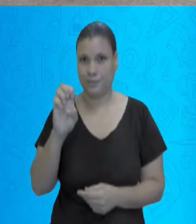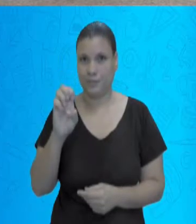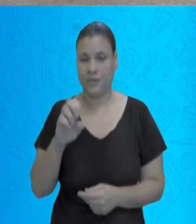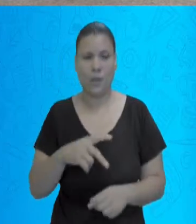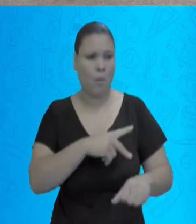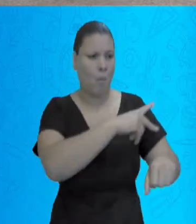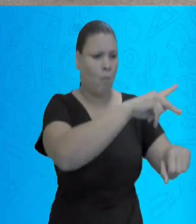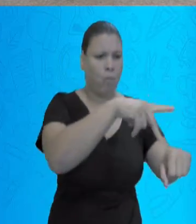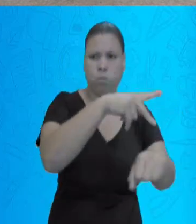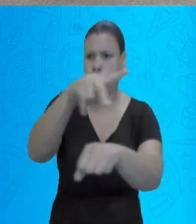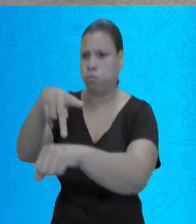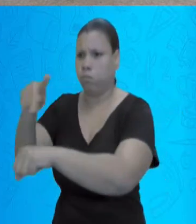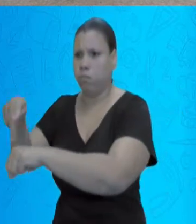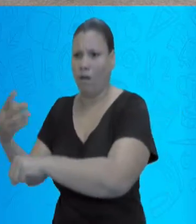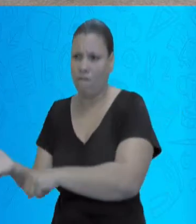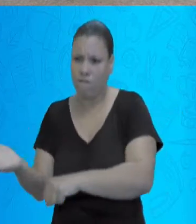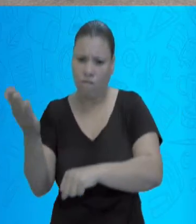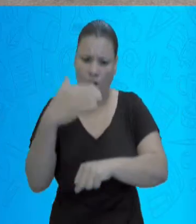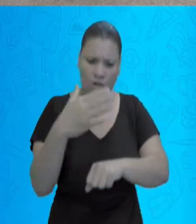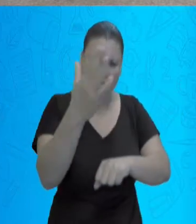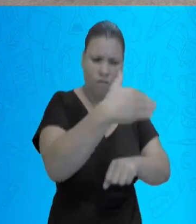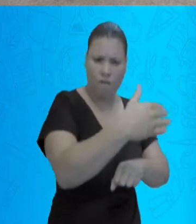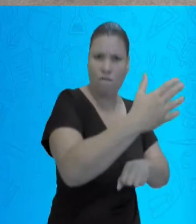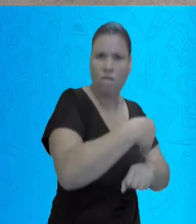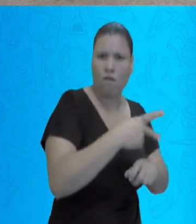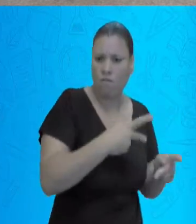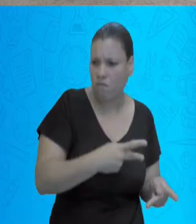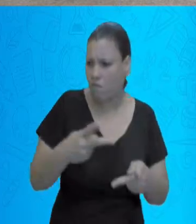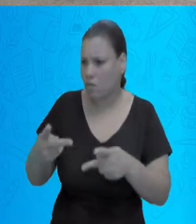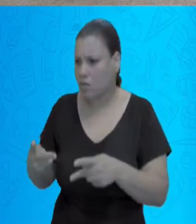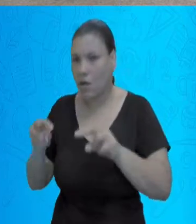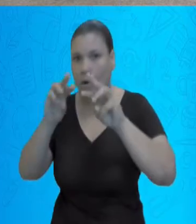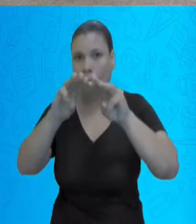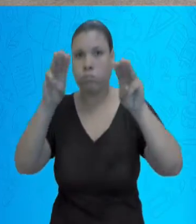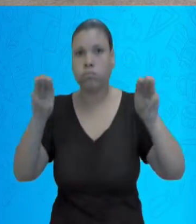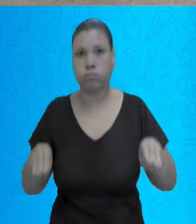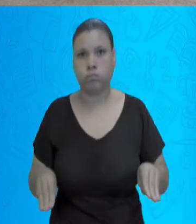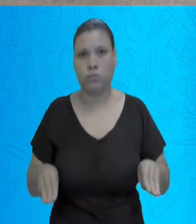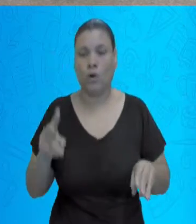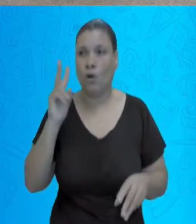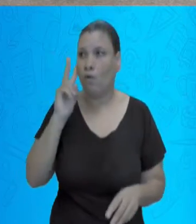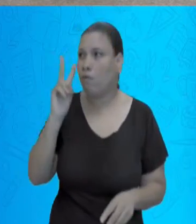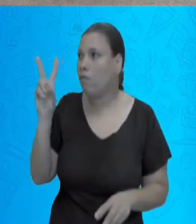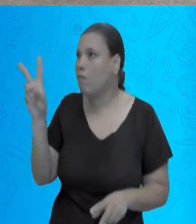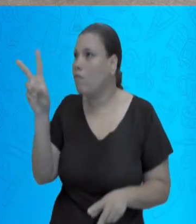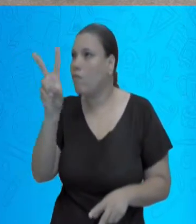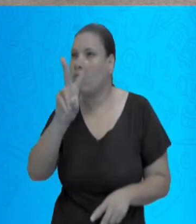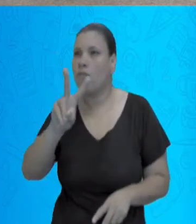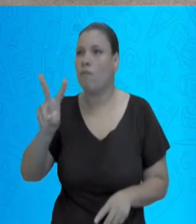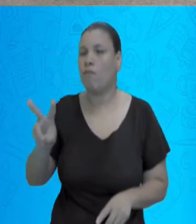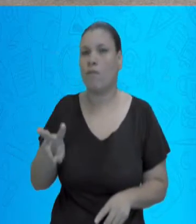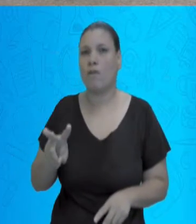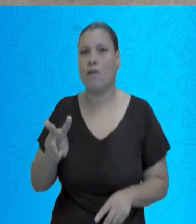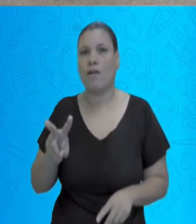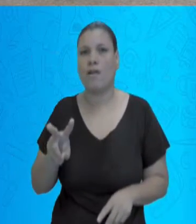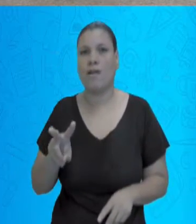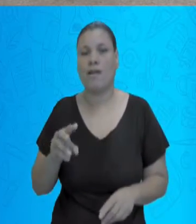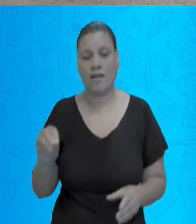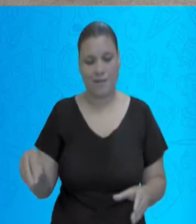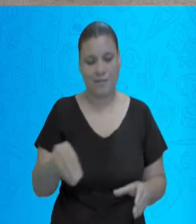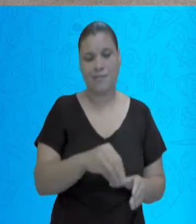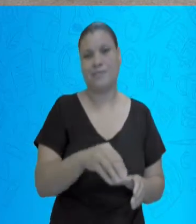e apreciar as obras de arte, além de todas aquelas coleções que eram expostas